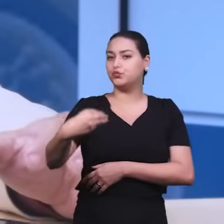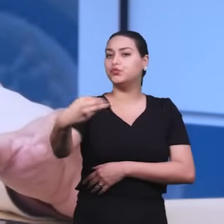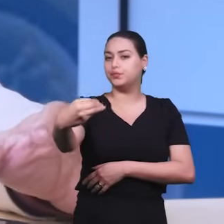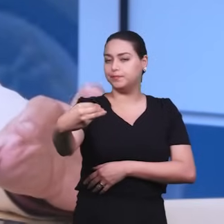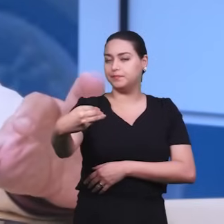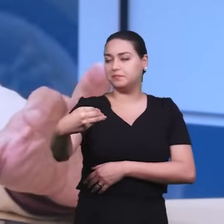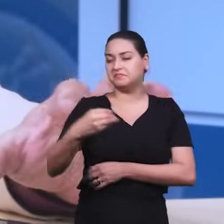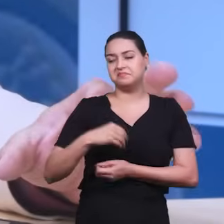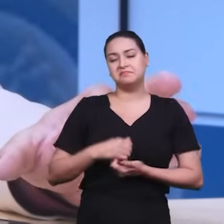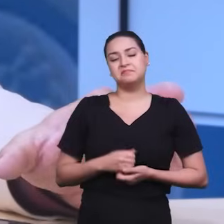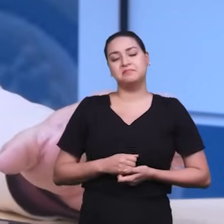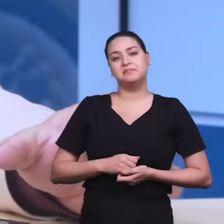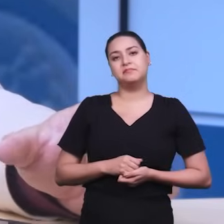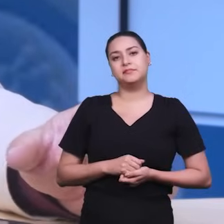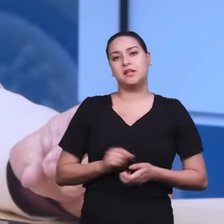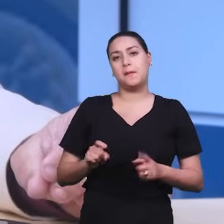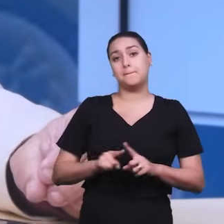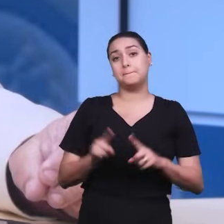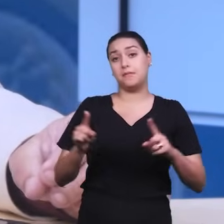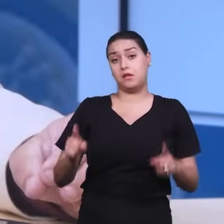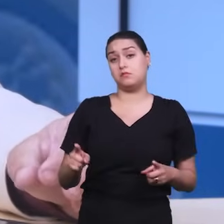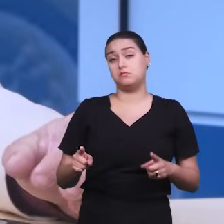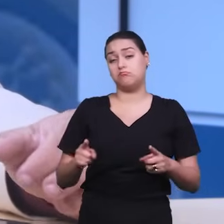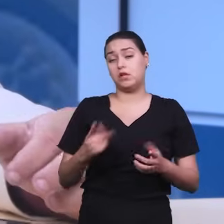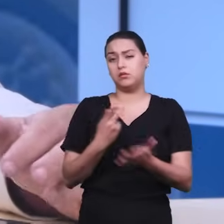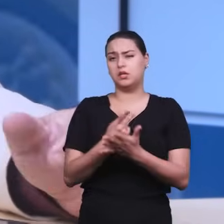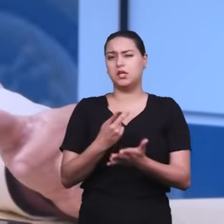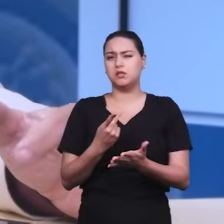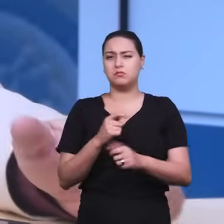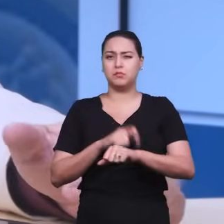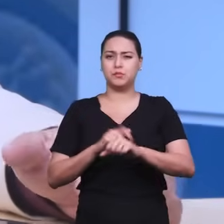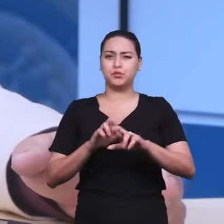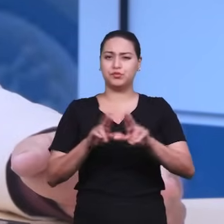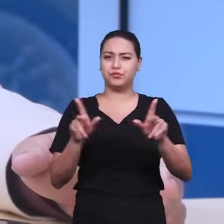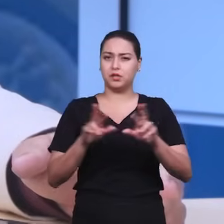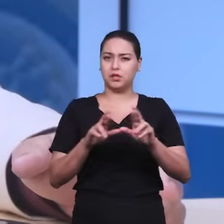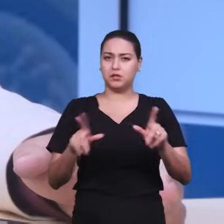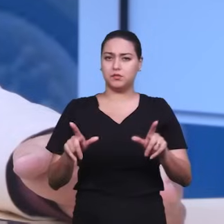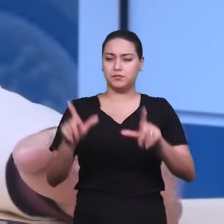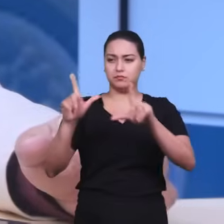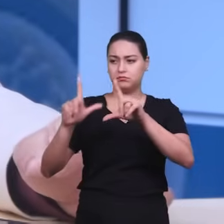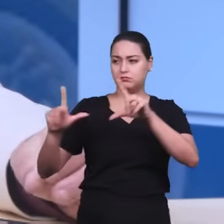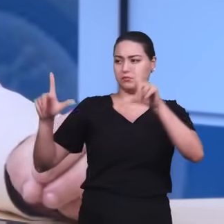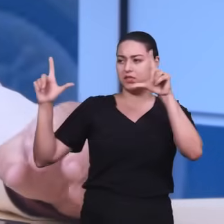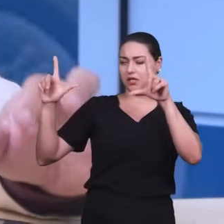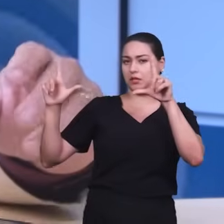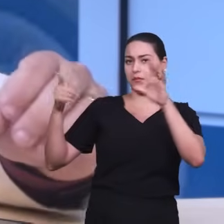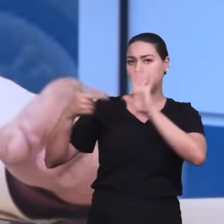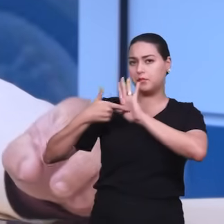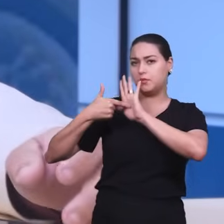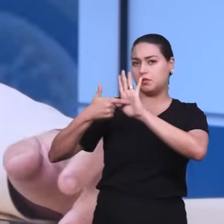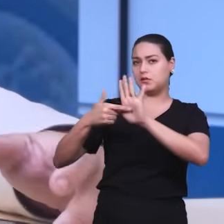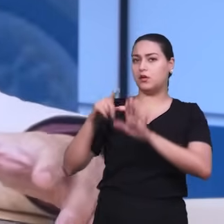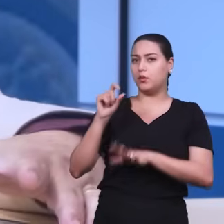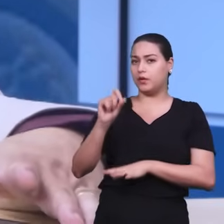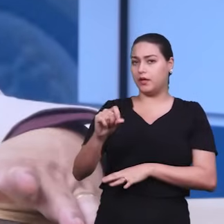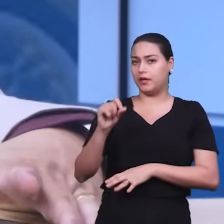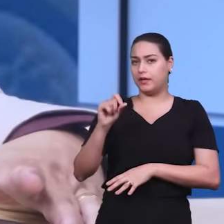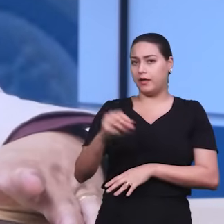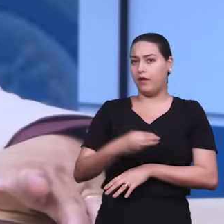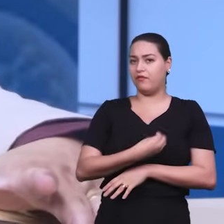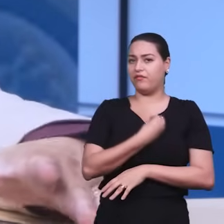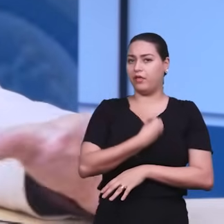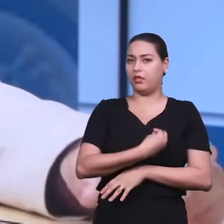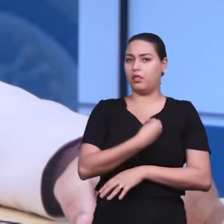que Deus, ao longo da história humana, ele trata isso de formas diferentes. Sim. E aí eu vou trazer aqui um slide aqui